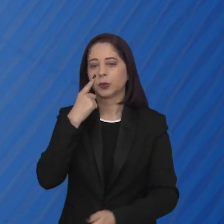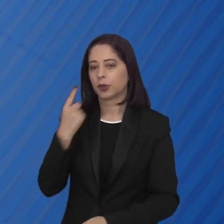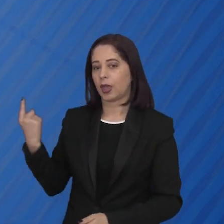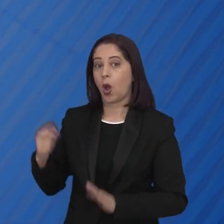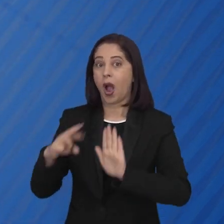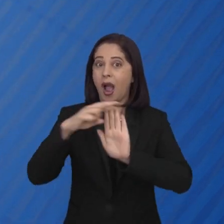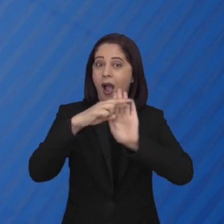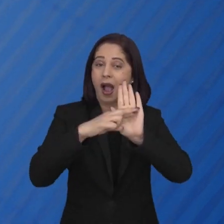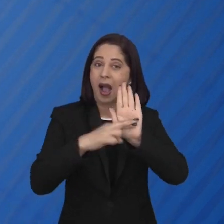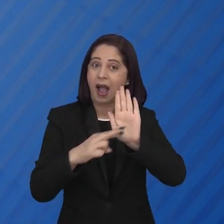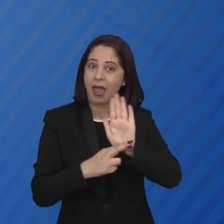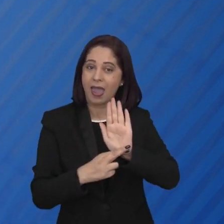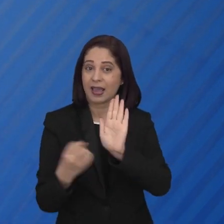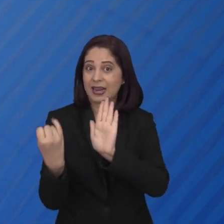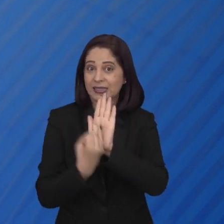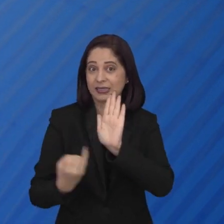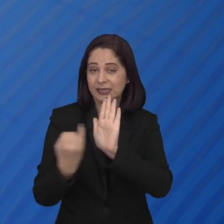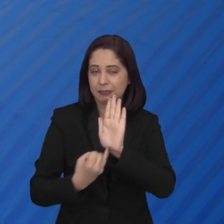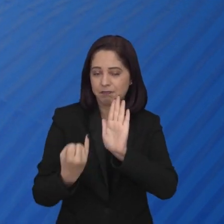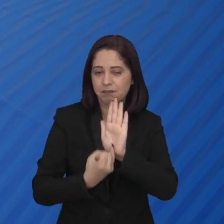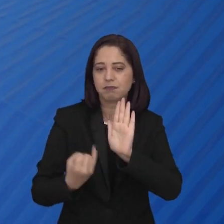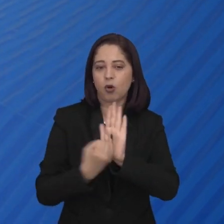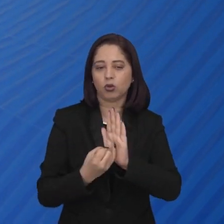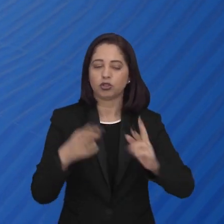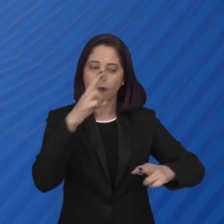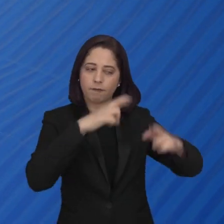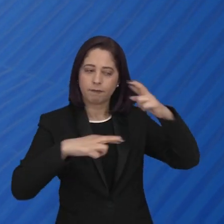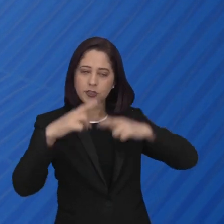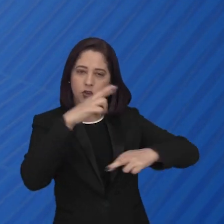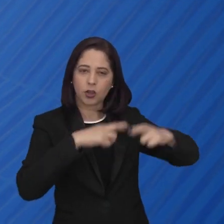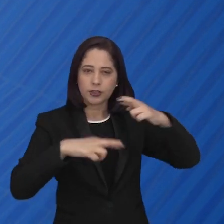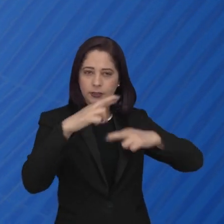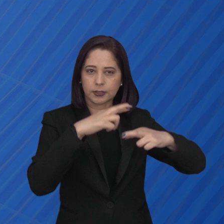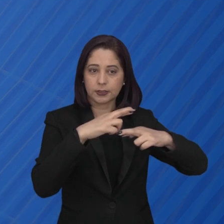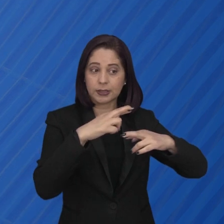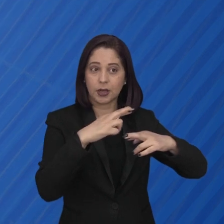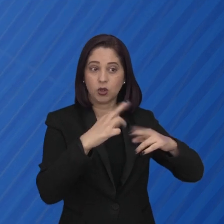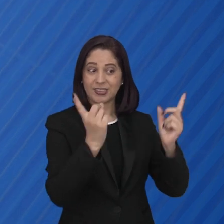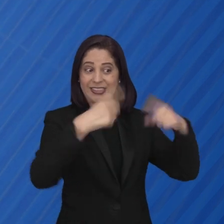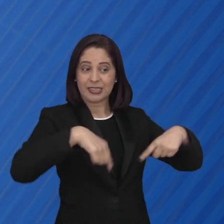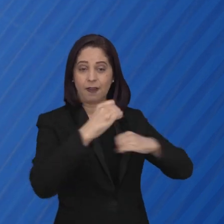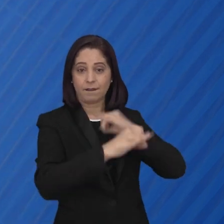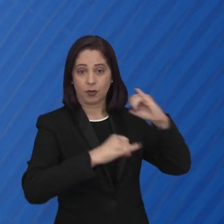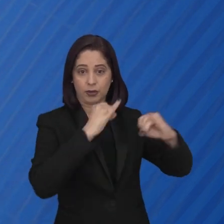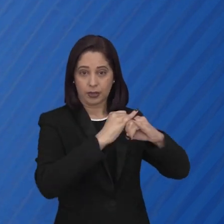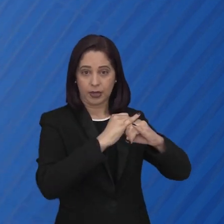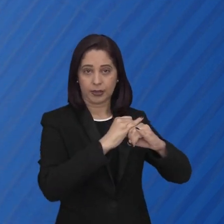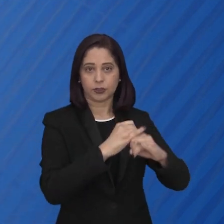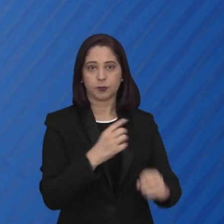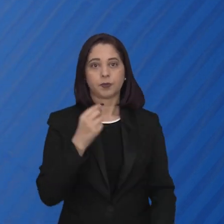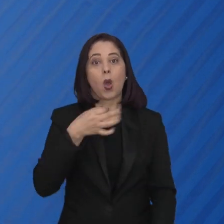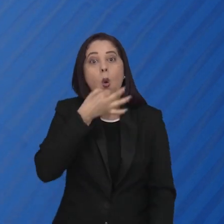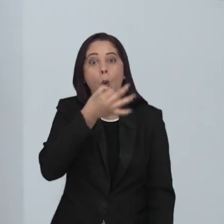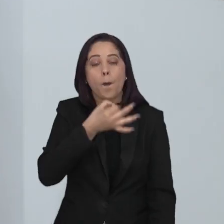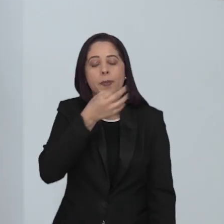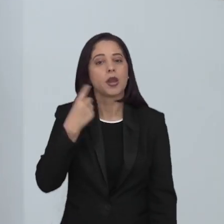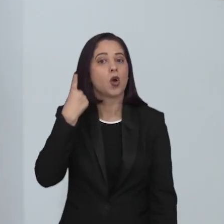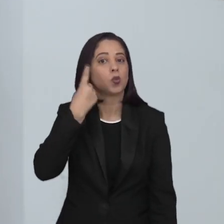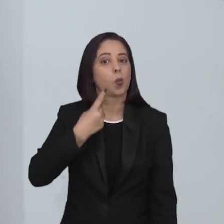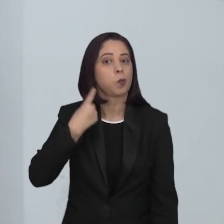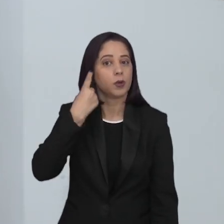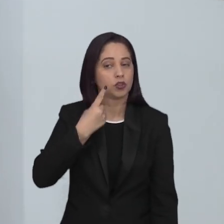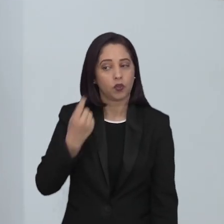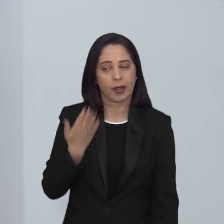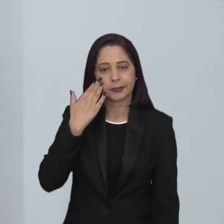tipo de jogo. O texto definiu os critérios sobre tributação, monitoramento e fiscalização da atividade. Segundo